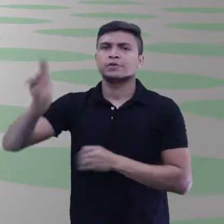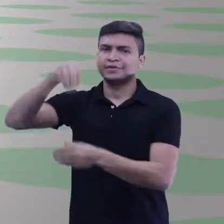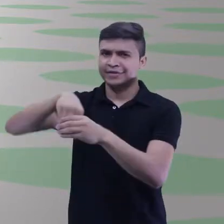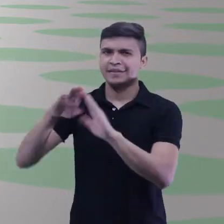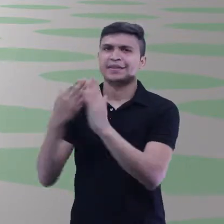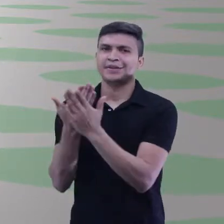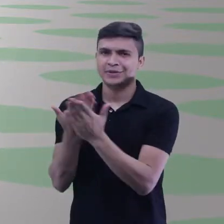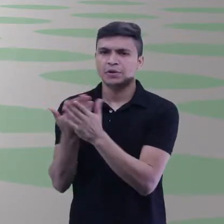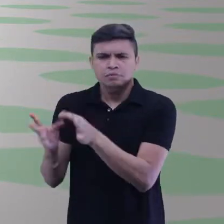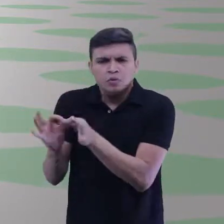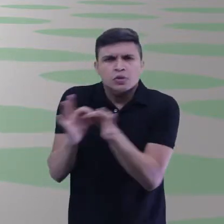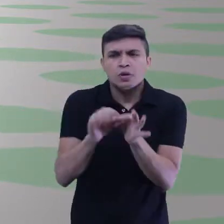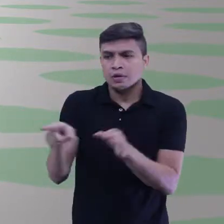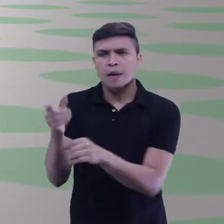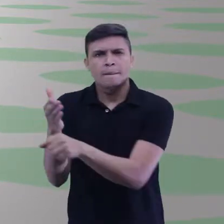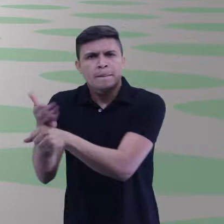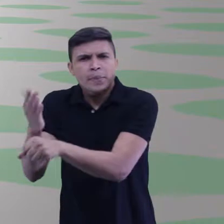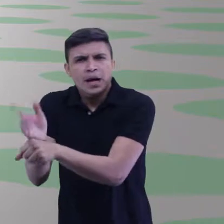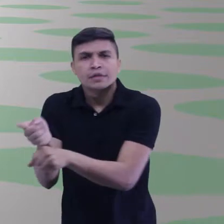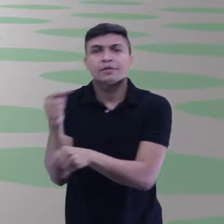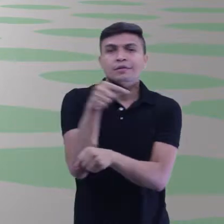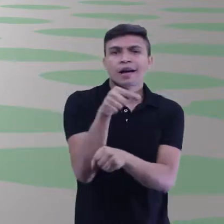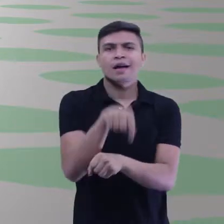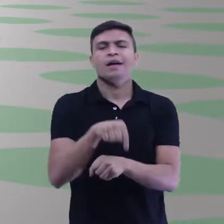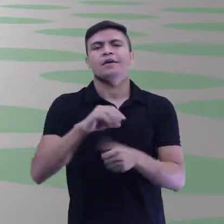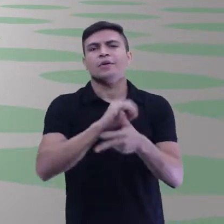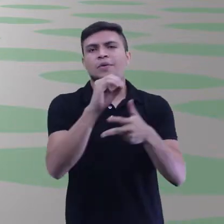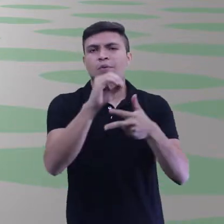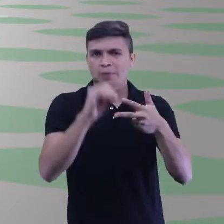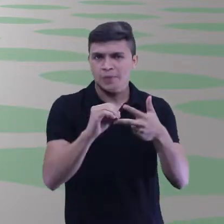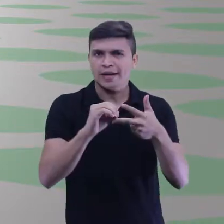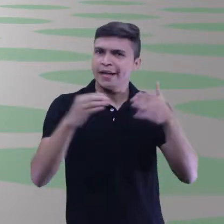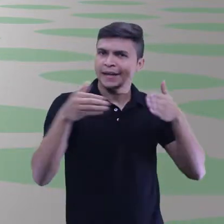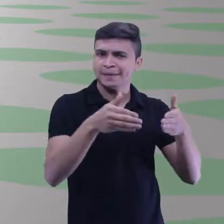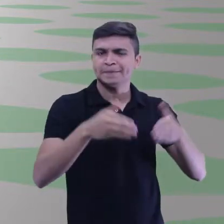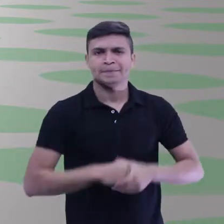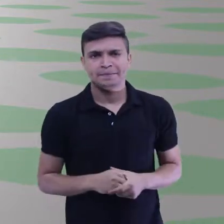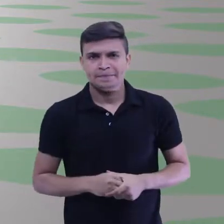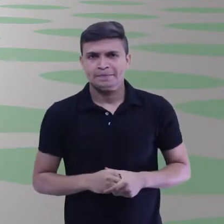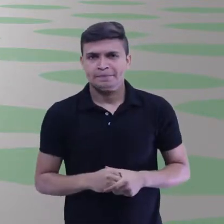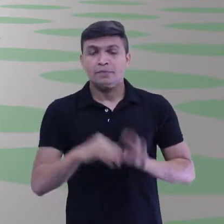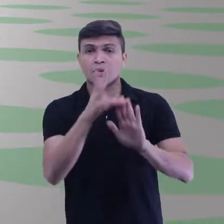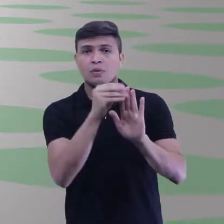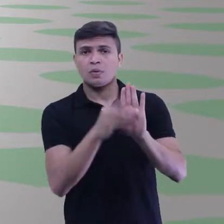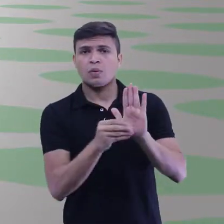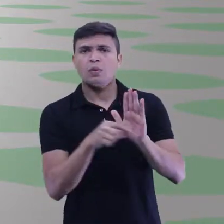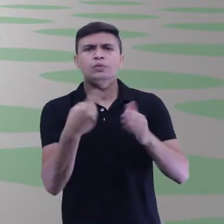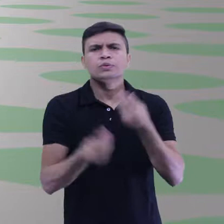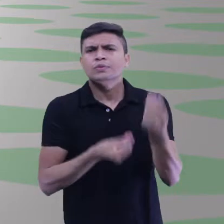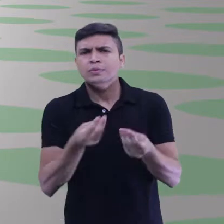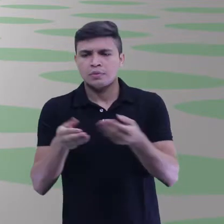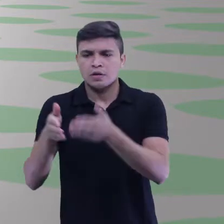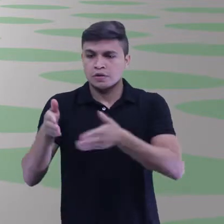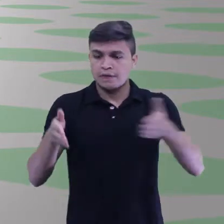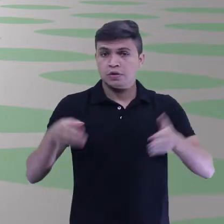escolas, contextualizando tais práticas com o Exame Nacional do Ensino Médio, o Enem. O conteúdo desse curso está dividido